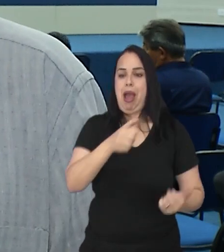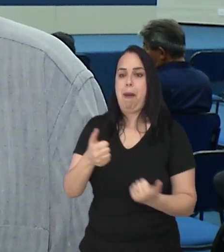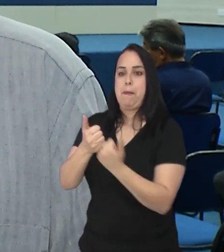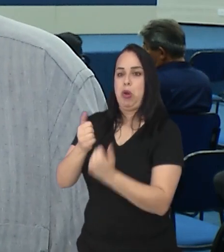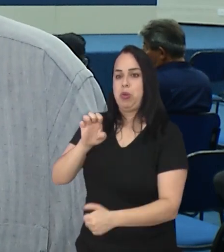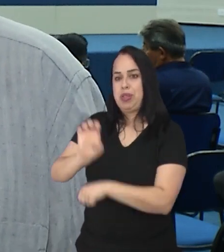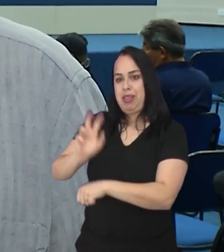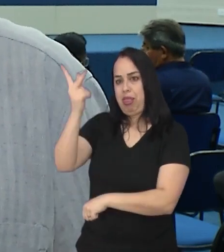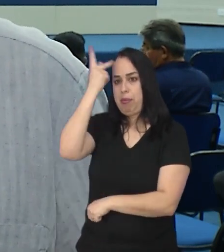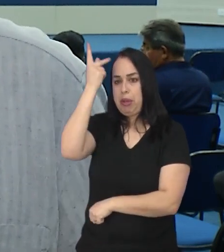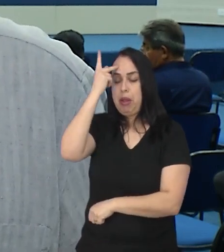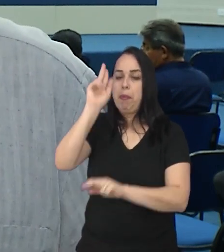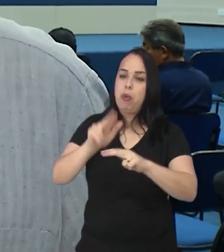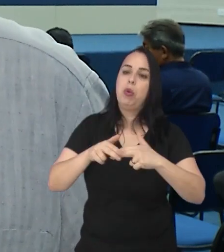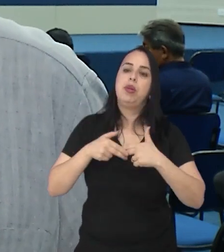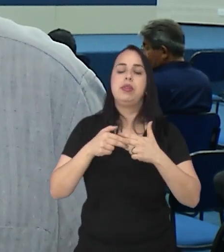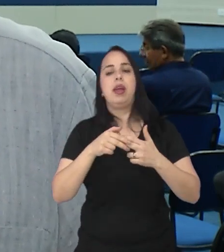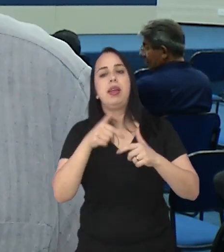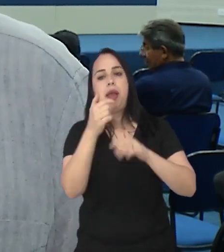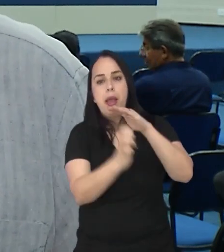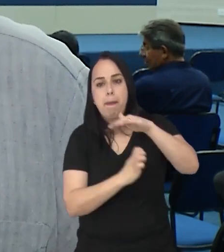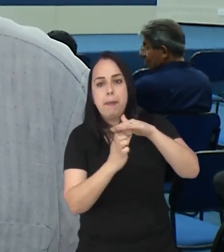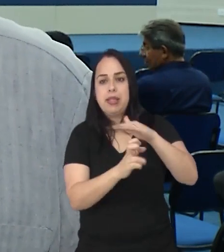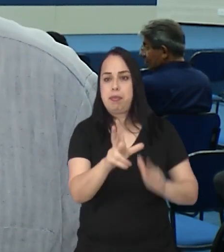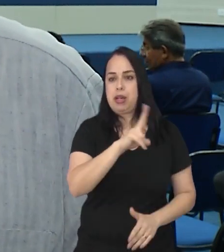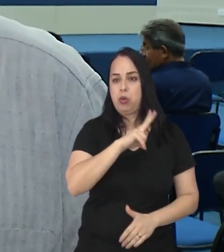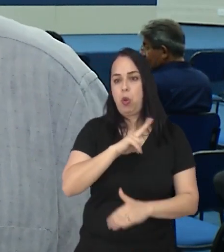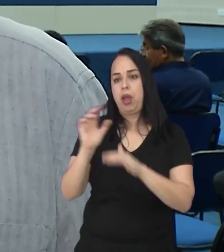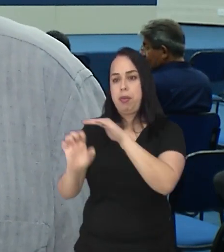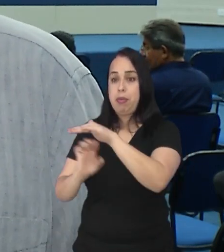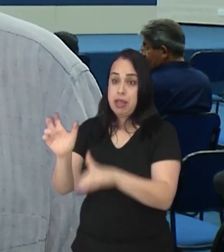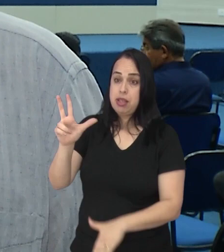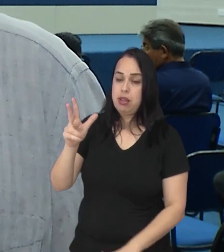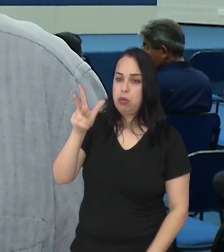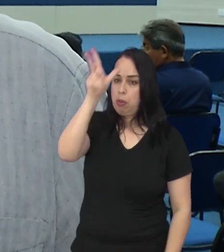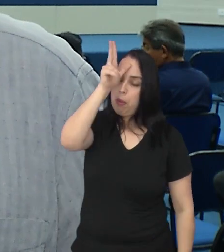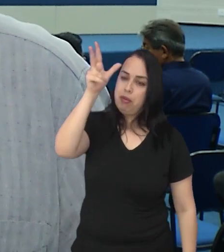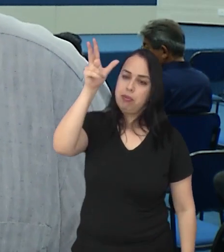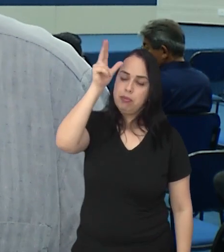inteiro. Então, aqui tanto as empresas públicas, empresas privadas,